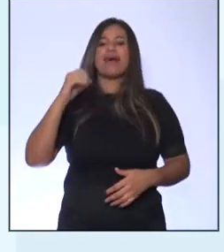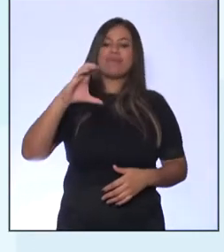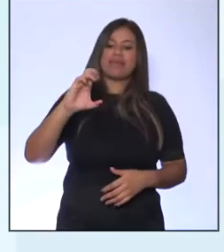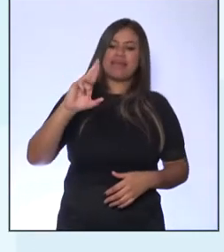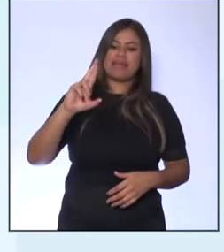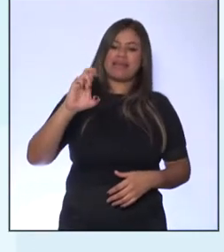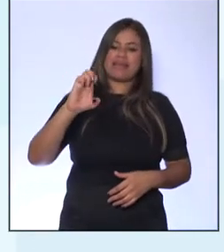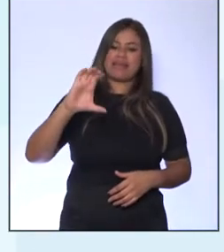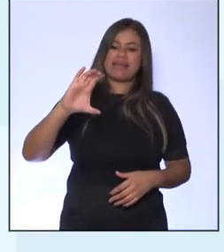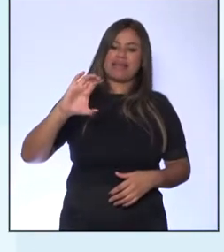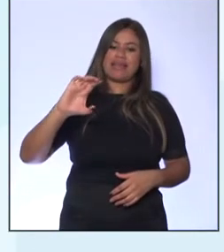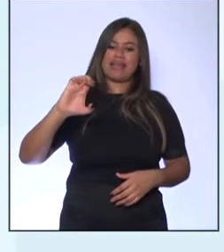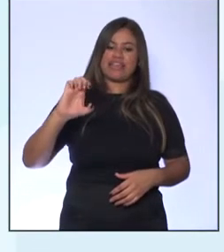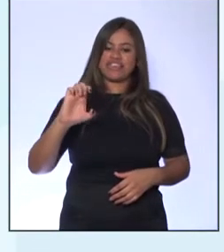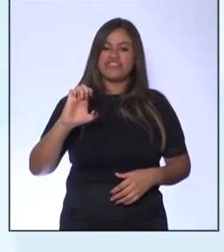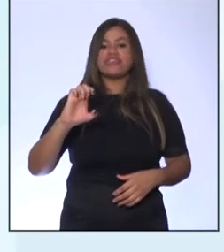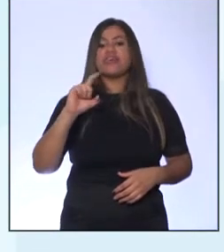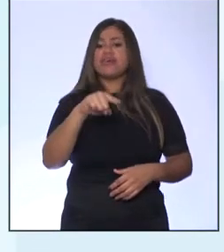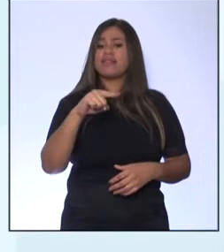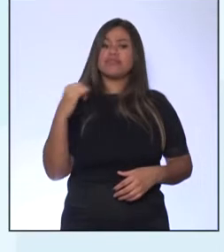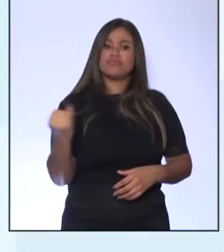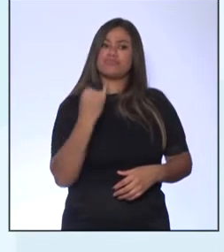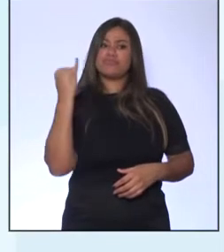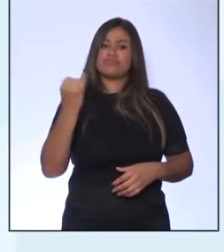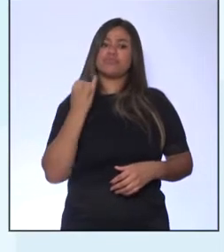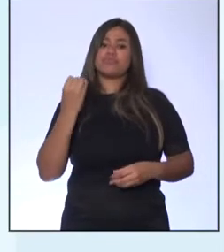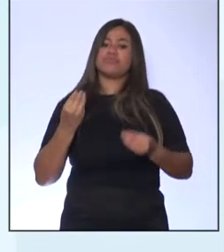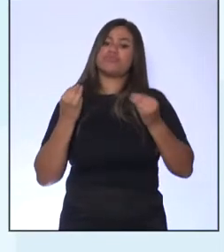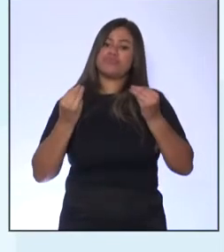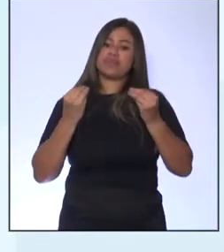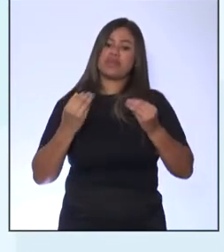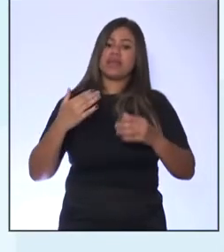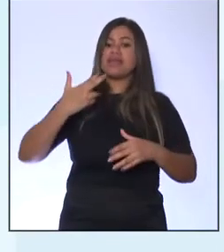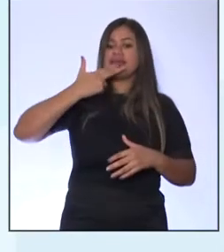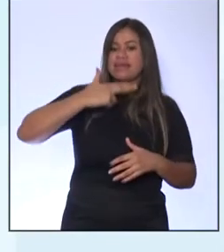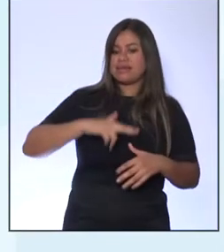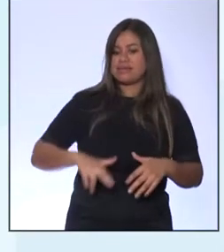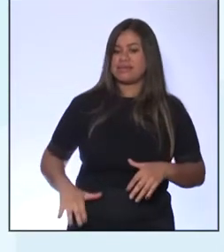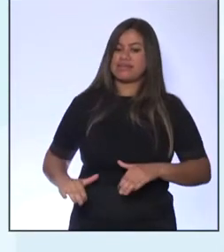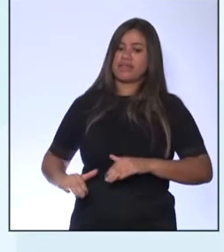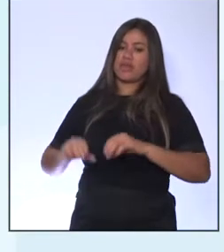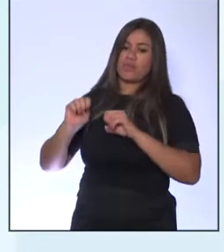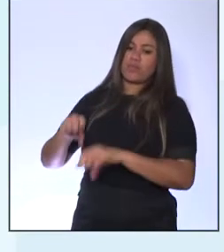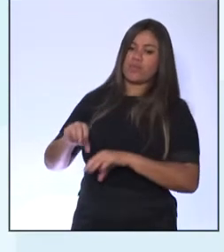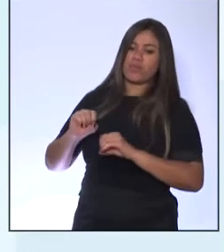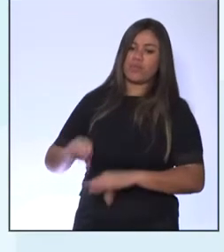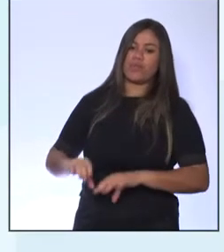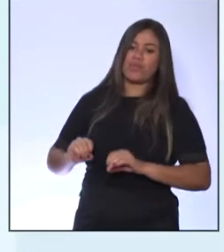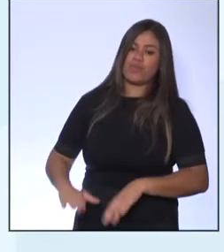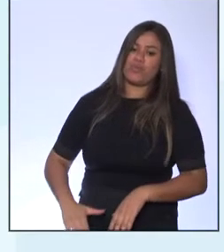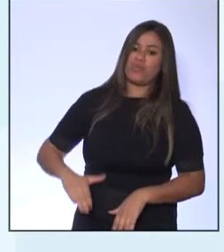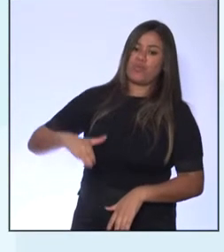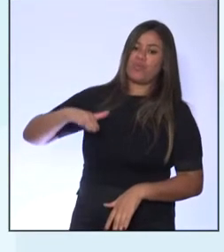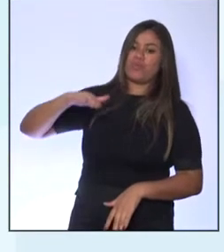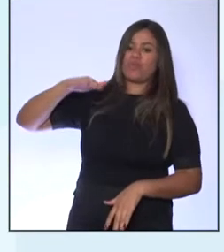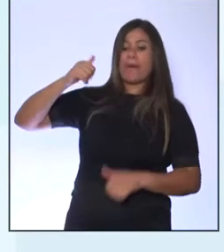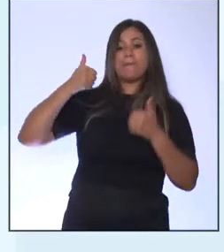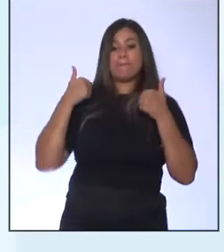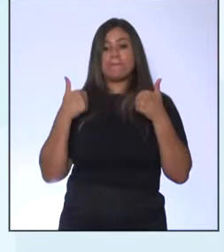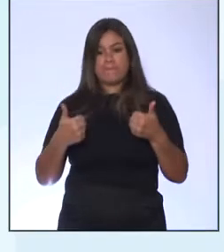primeira infância, tem um valor enorme para o desenvolvimento cognitivo das nossas crianças, né?